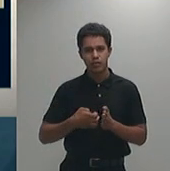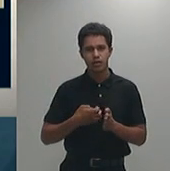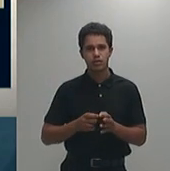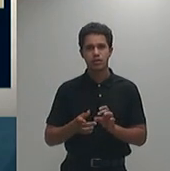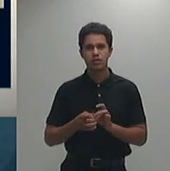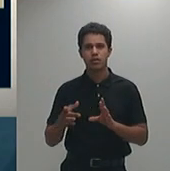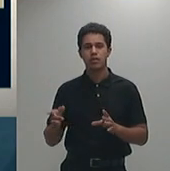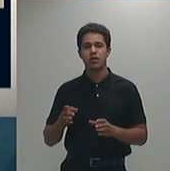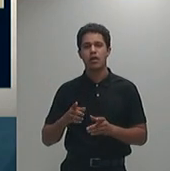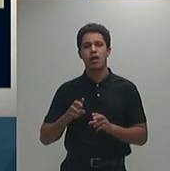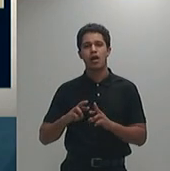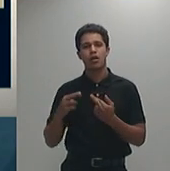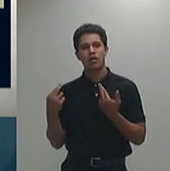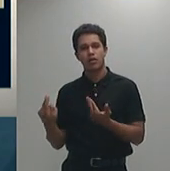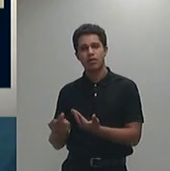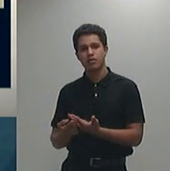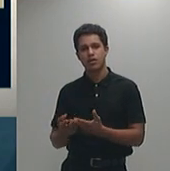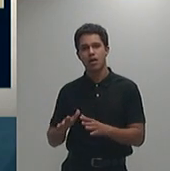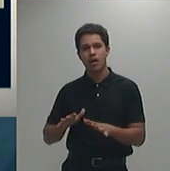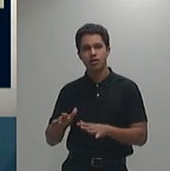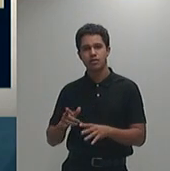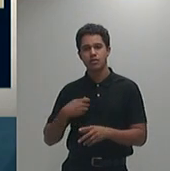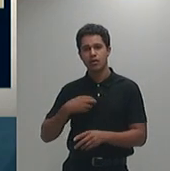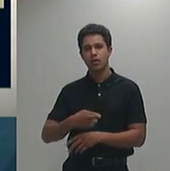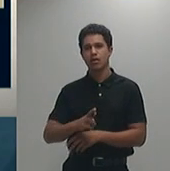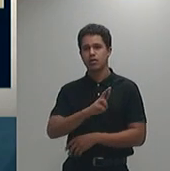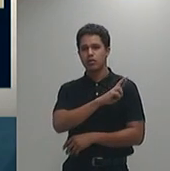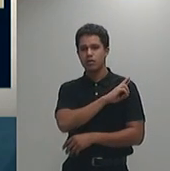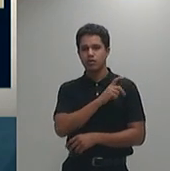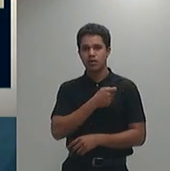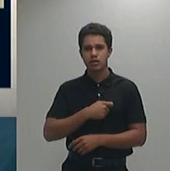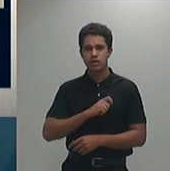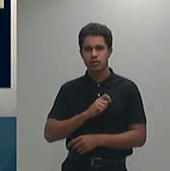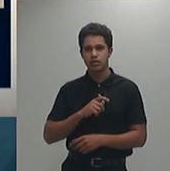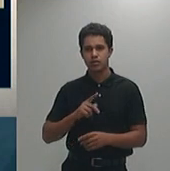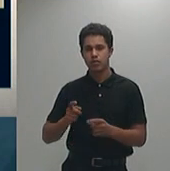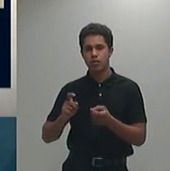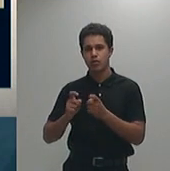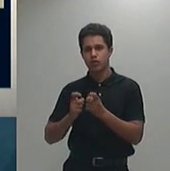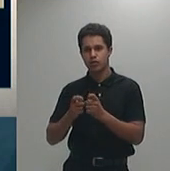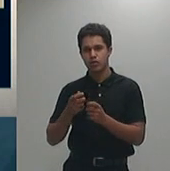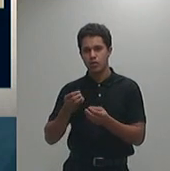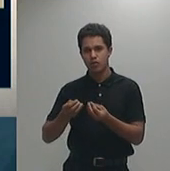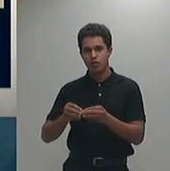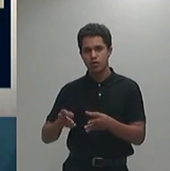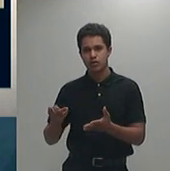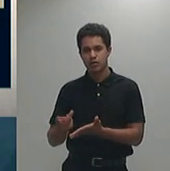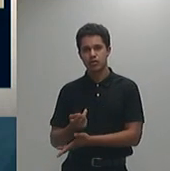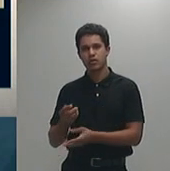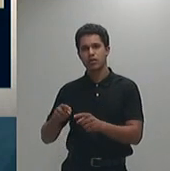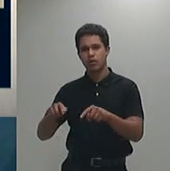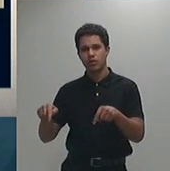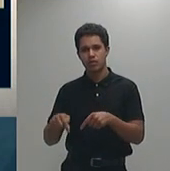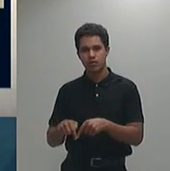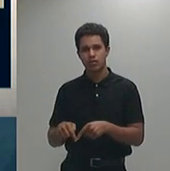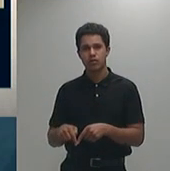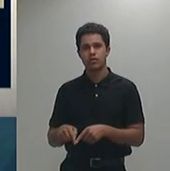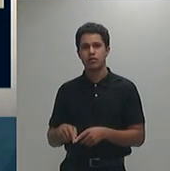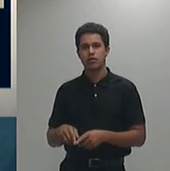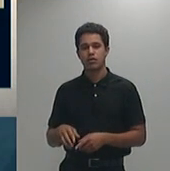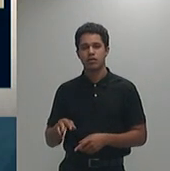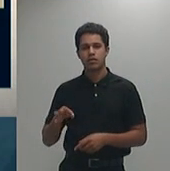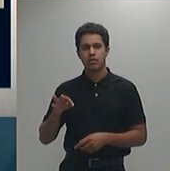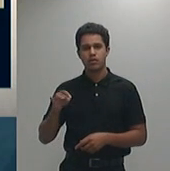a ação de responsabilidade civil com o administrador pelos prejuízos causados ao seu patrimônio o parágrafo terceiro do artigo 159